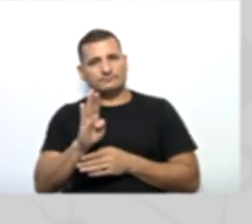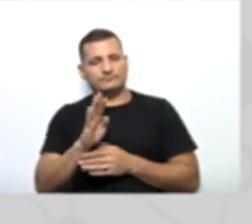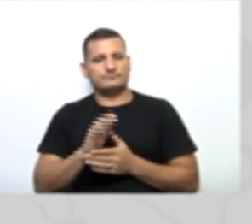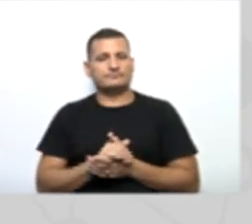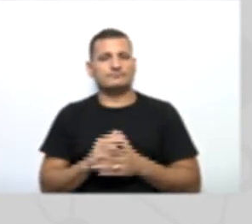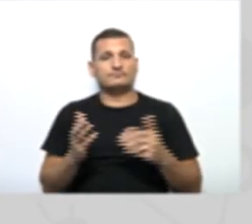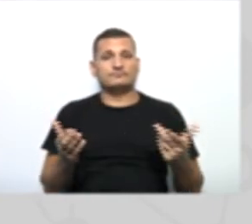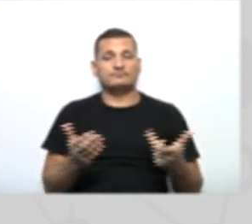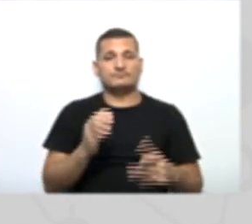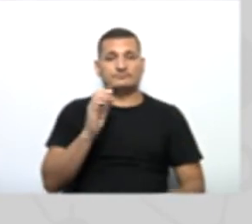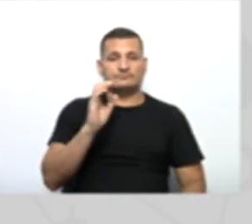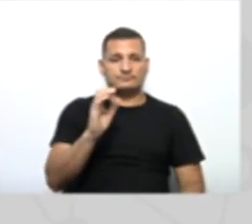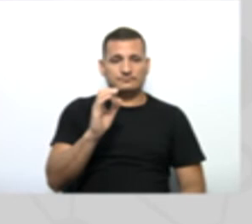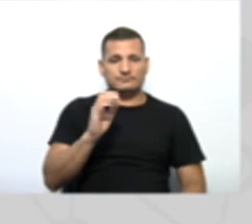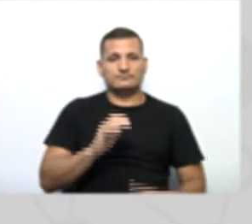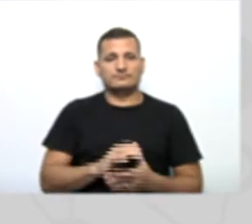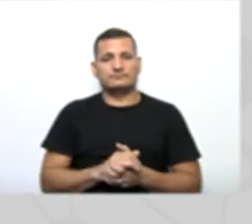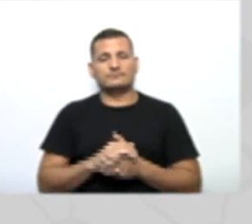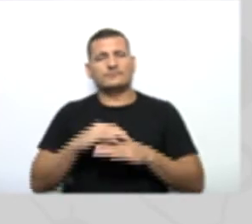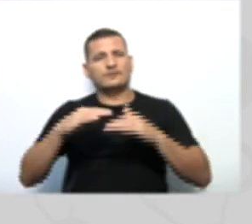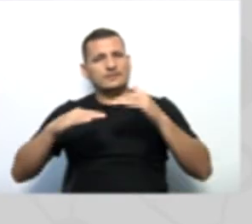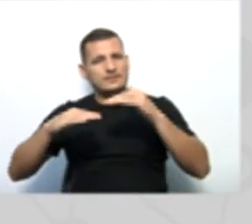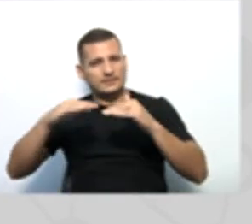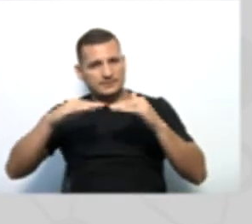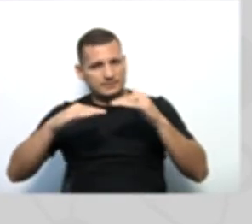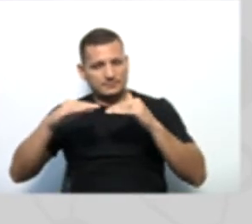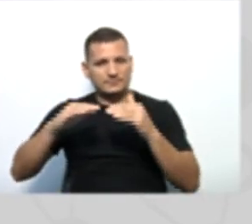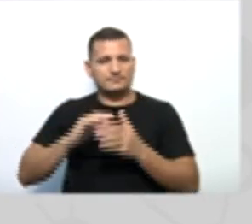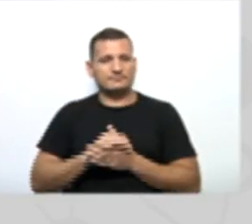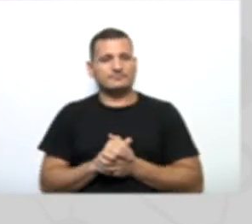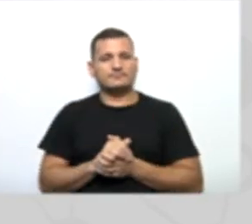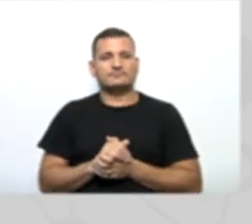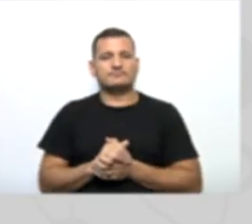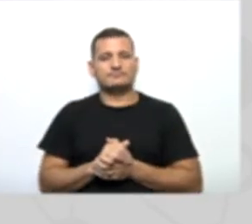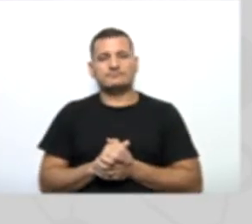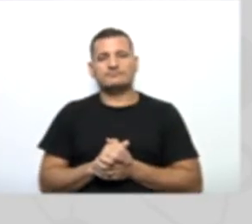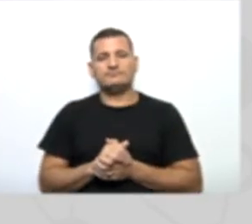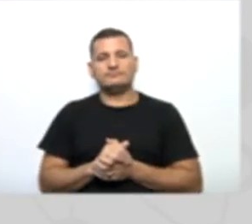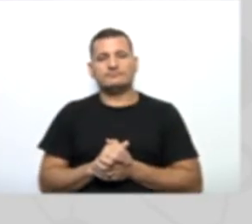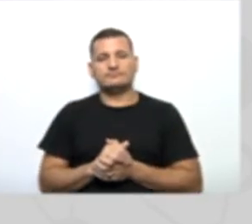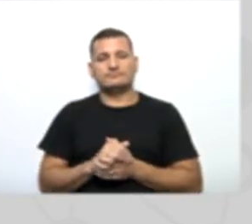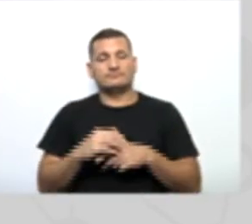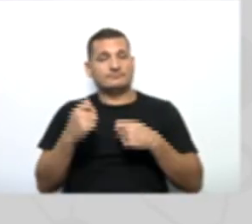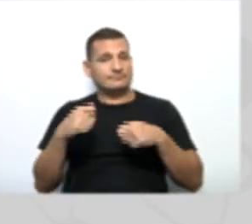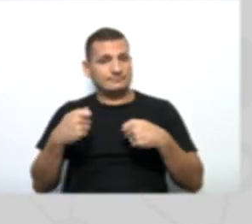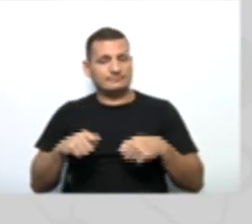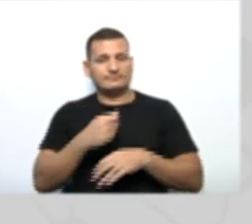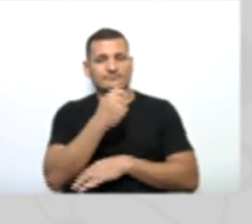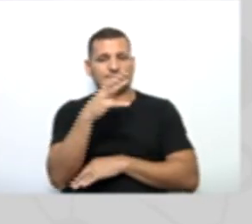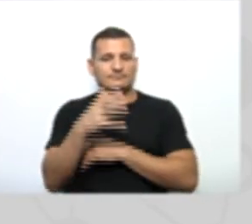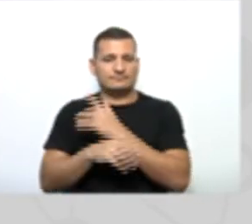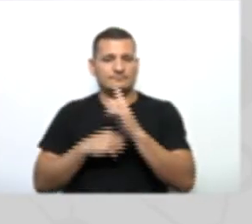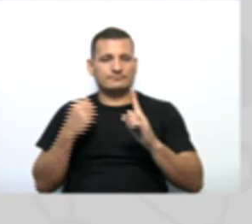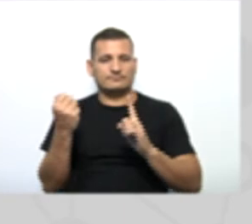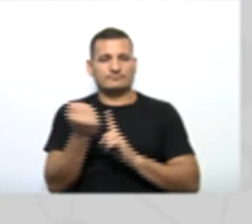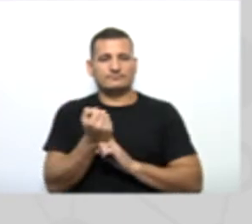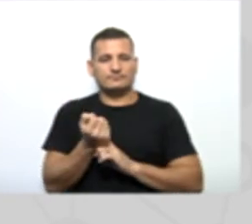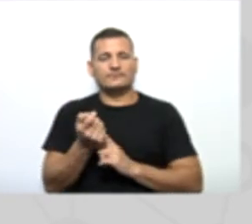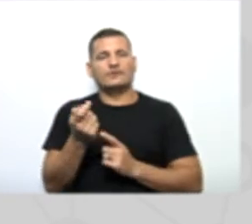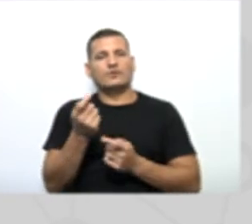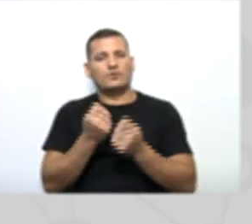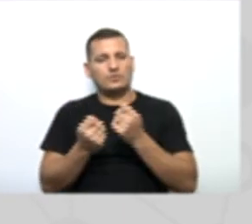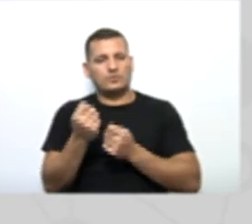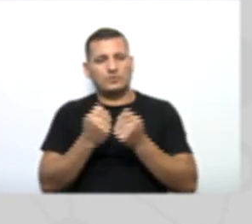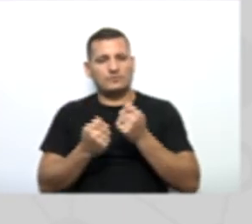para C, da busca por um equilíbrio. Não, como assim? Beleza. Peraí, calma lá. Entre as necessidades ambientais, sociais e econômicas